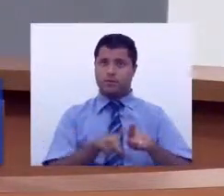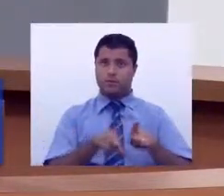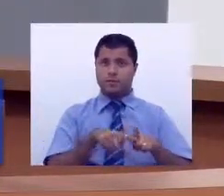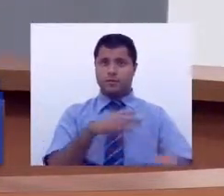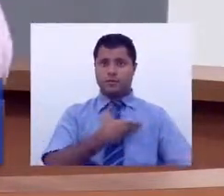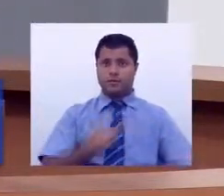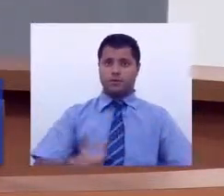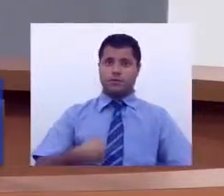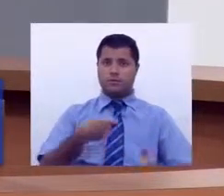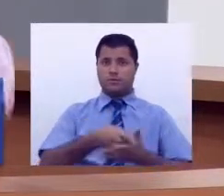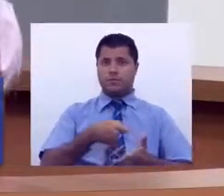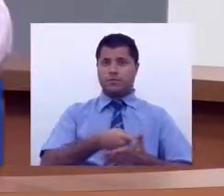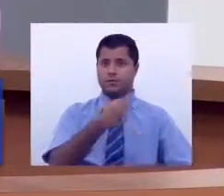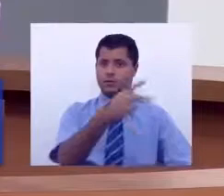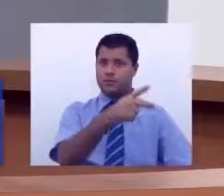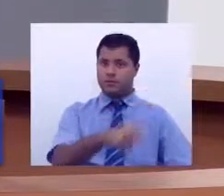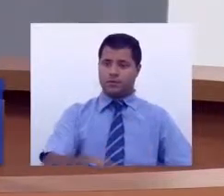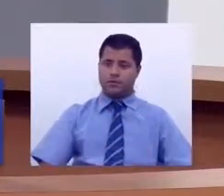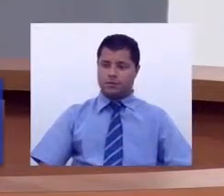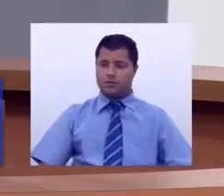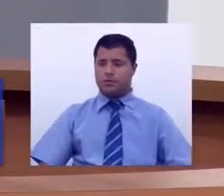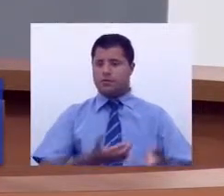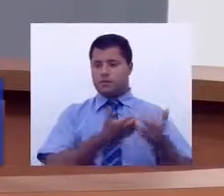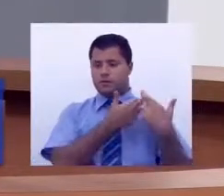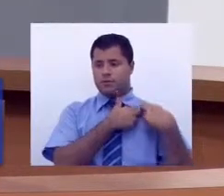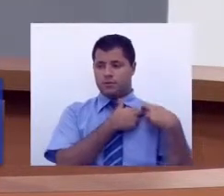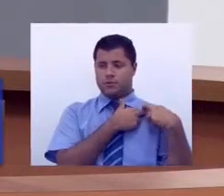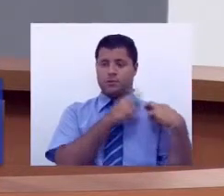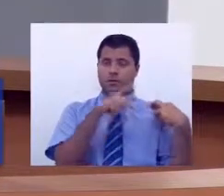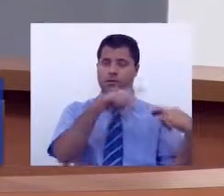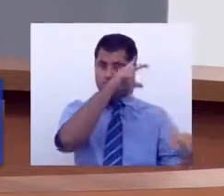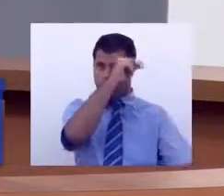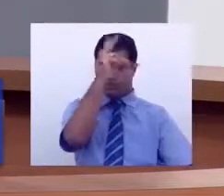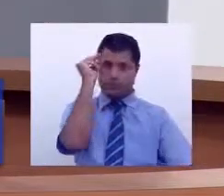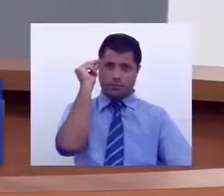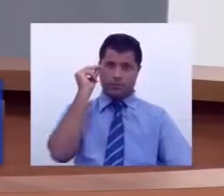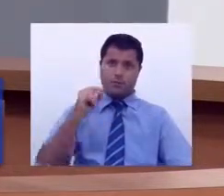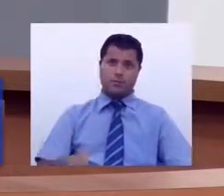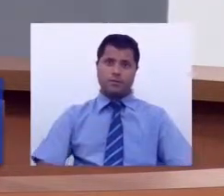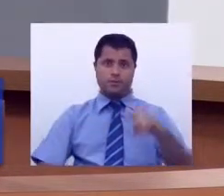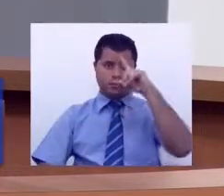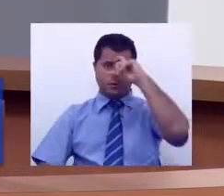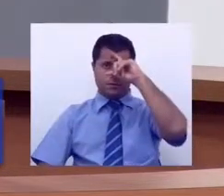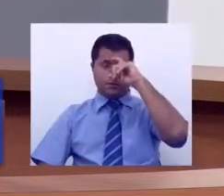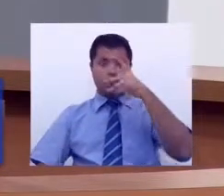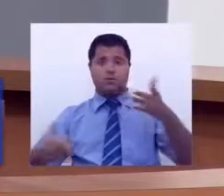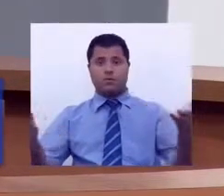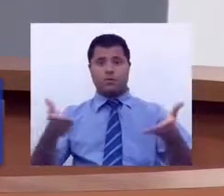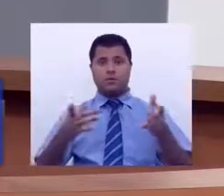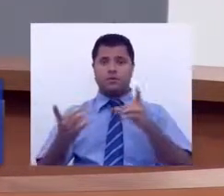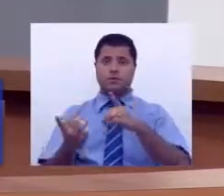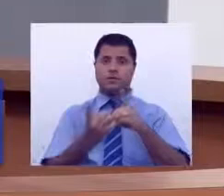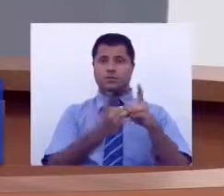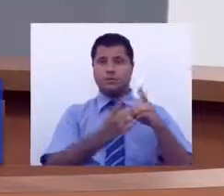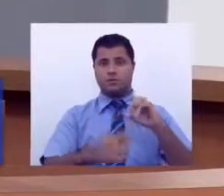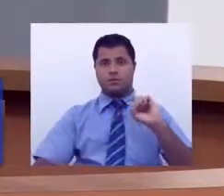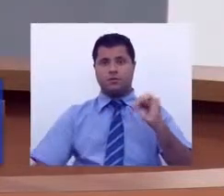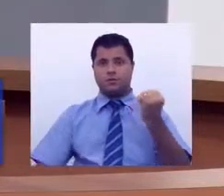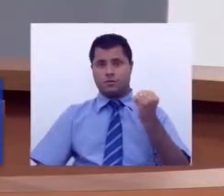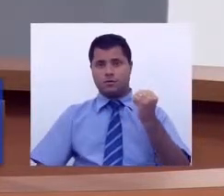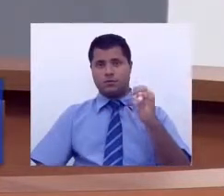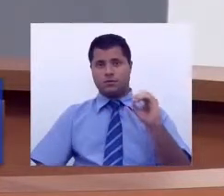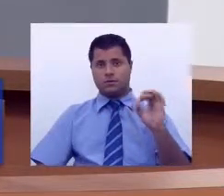é municipalizada, então é responsabilidade da prefeitura. E o hospital hoje atende aproximadamente 80% do